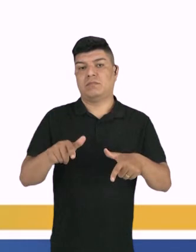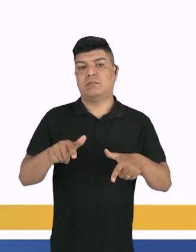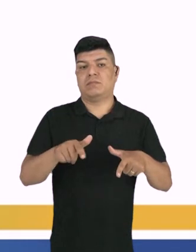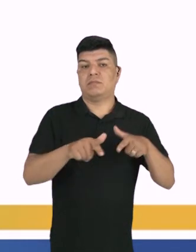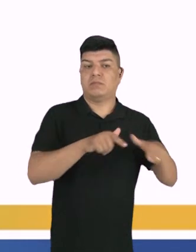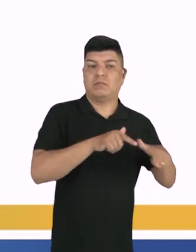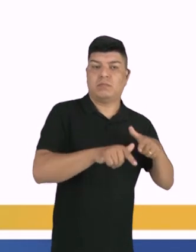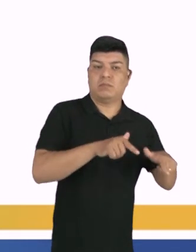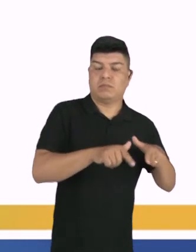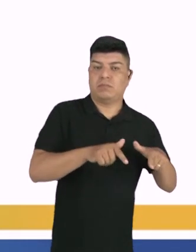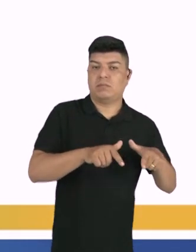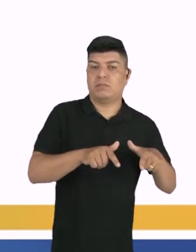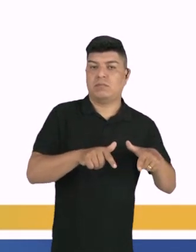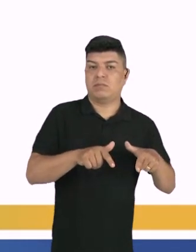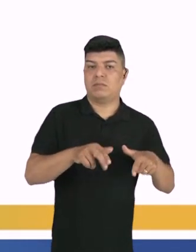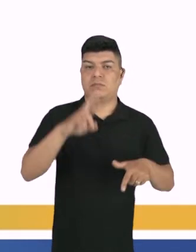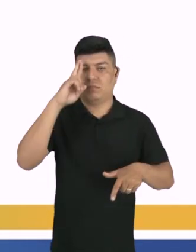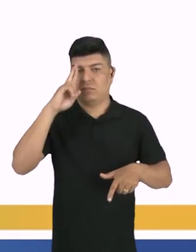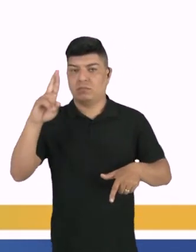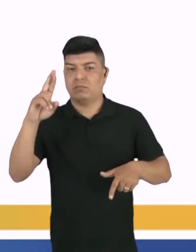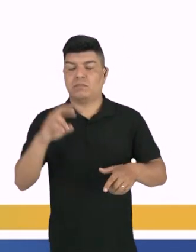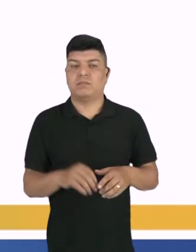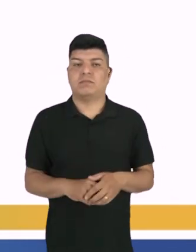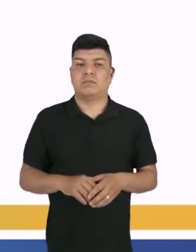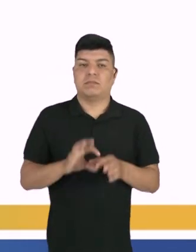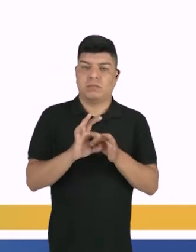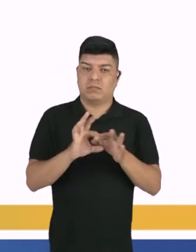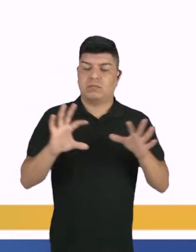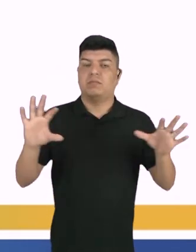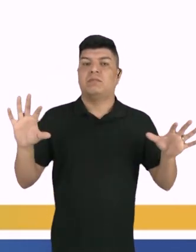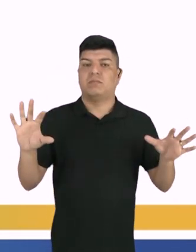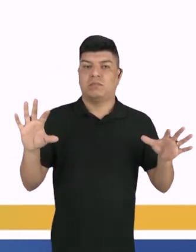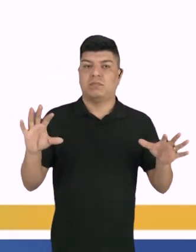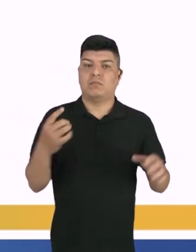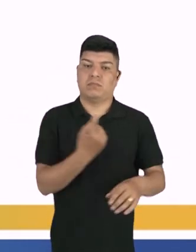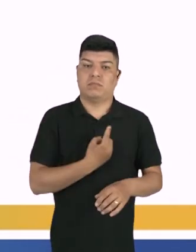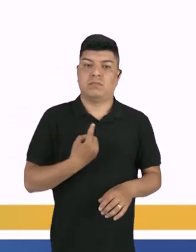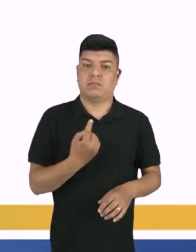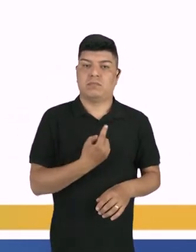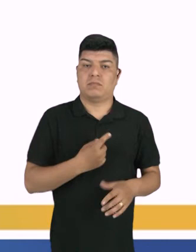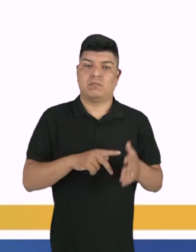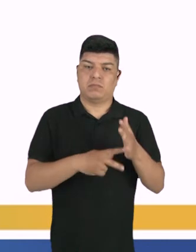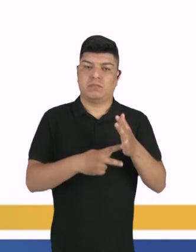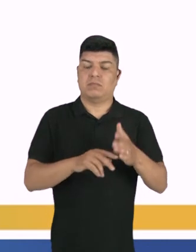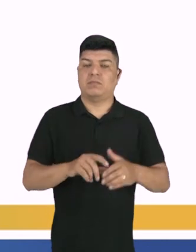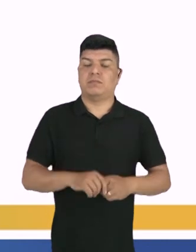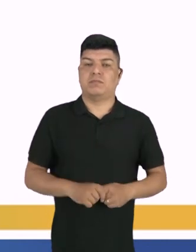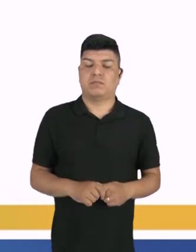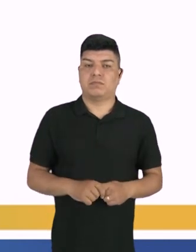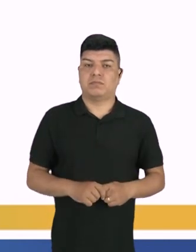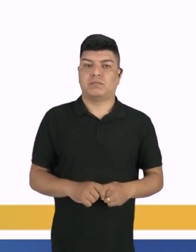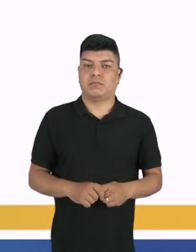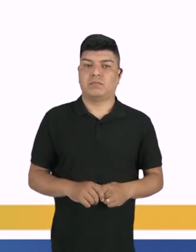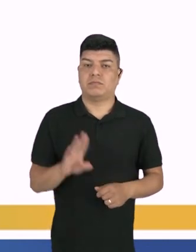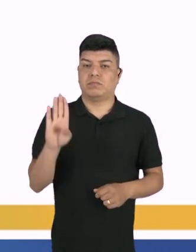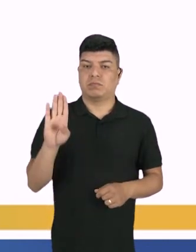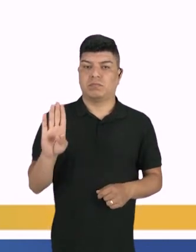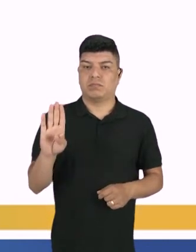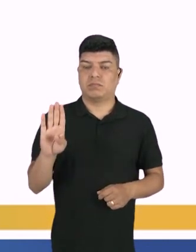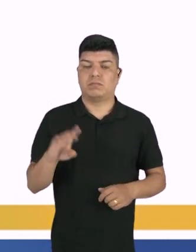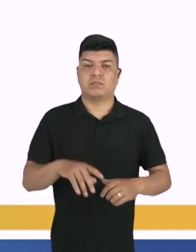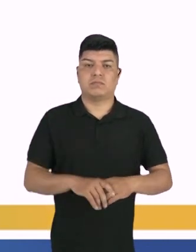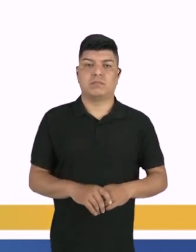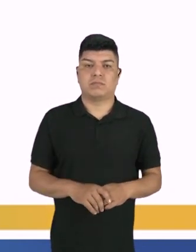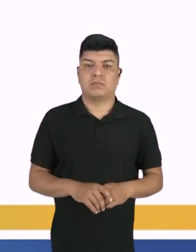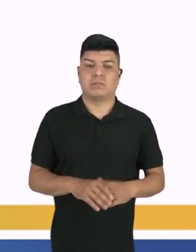empregados e trabalhadores, a liberdade e a autonomia sindical. Alternativa B,